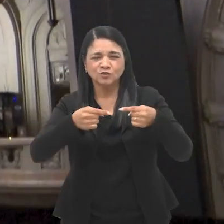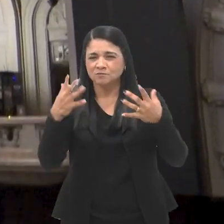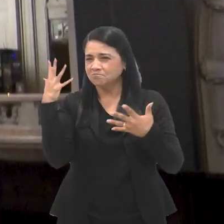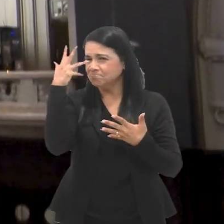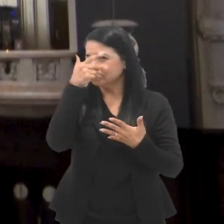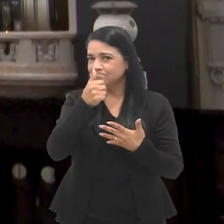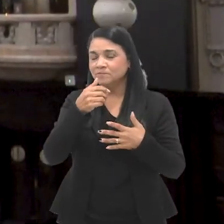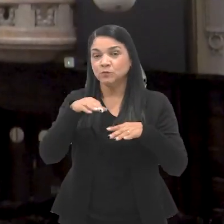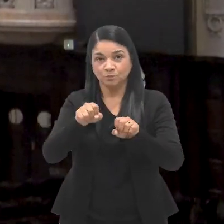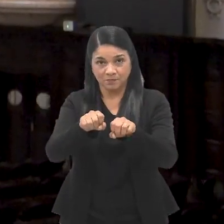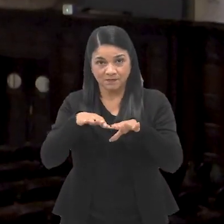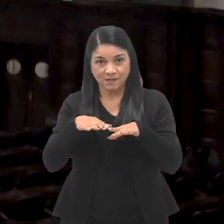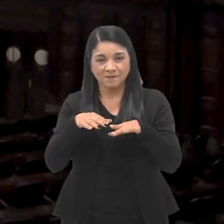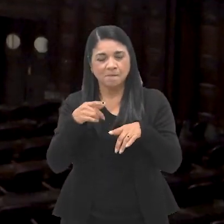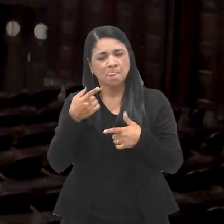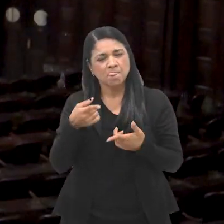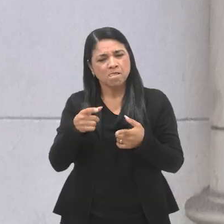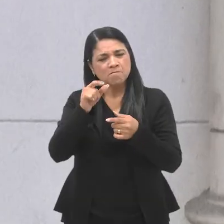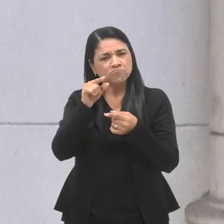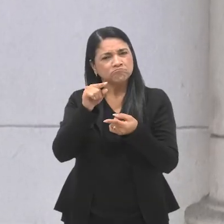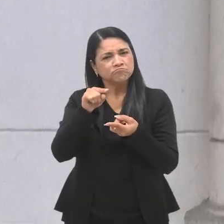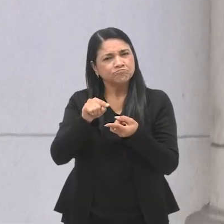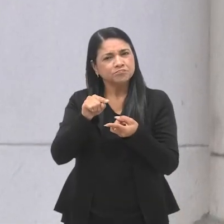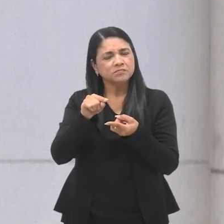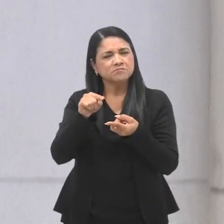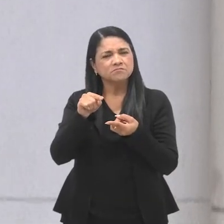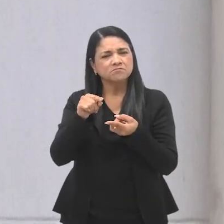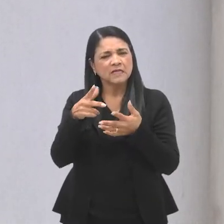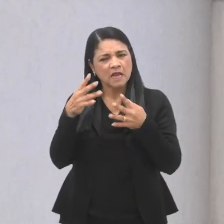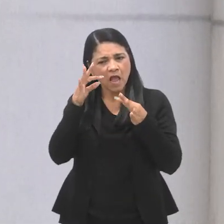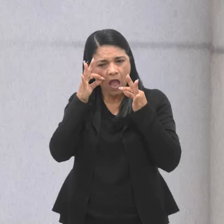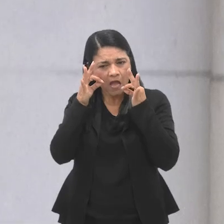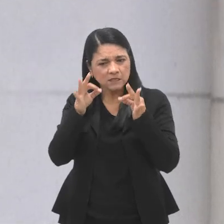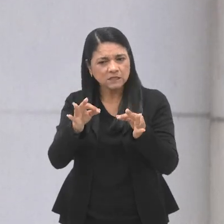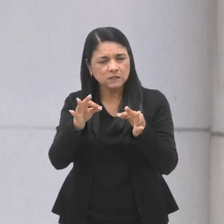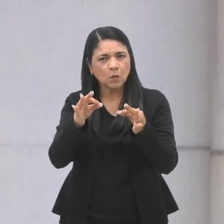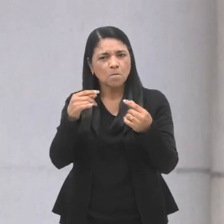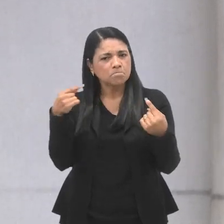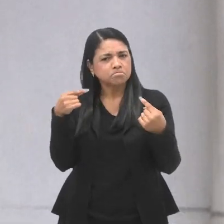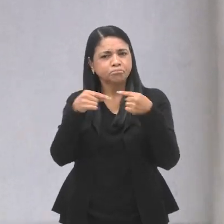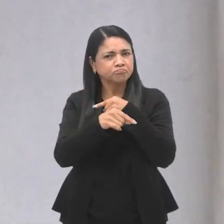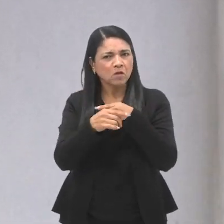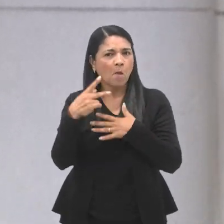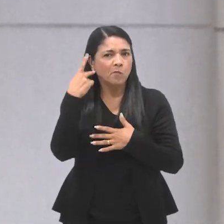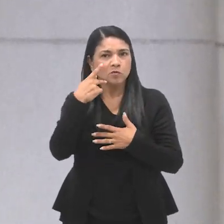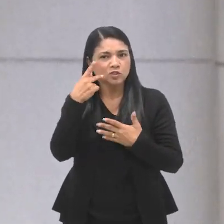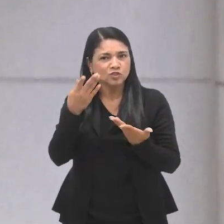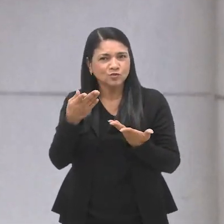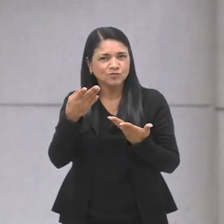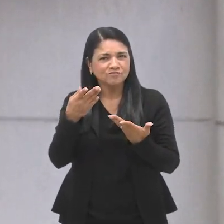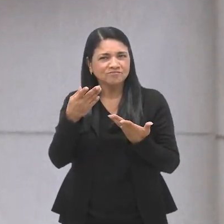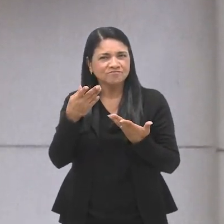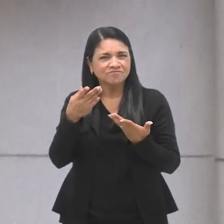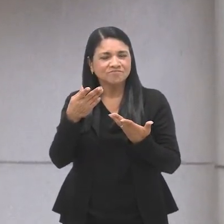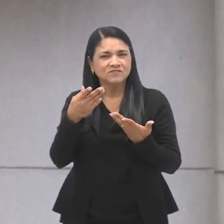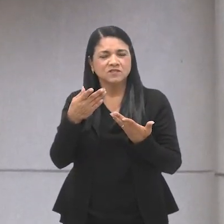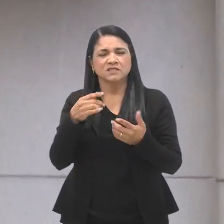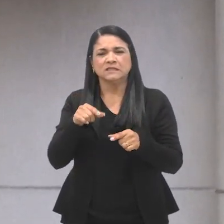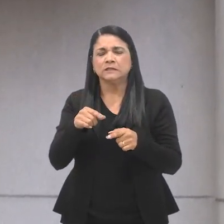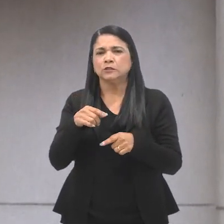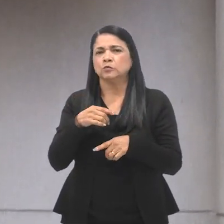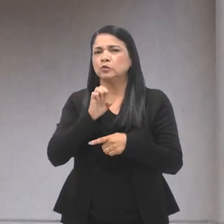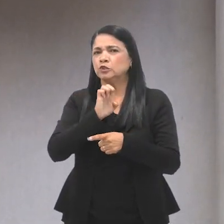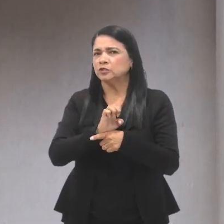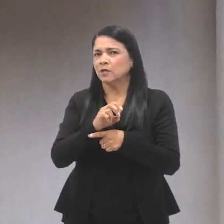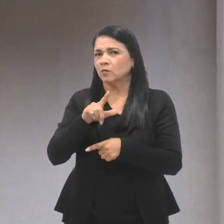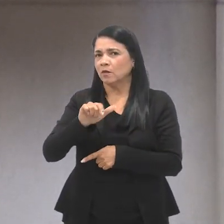beleza indiscutível do plenário, uma peça pequena chama a atenção por parecer inadequada a um espaço político.